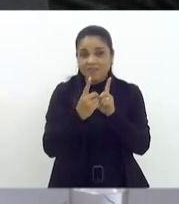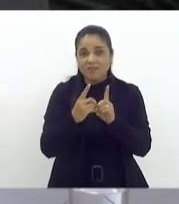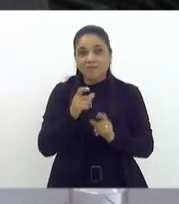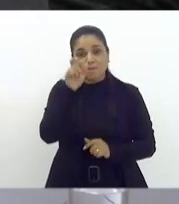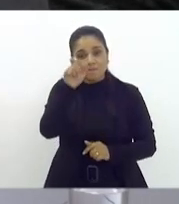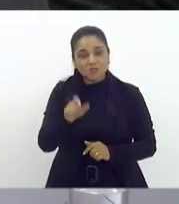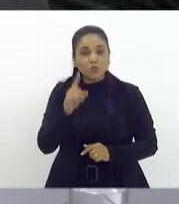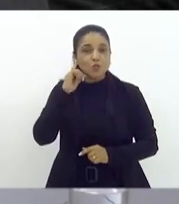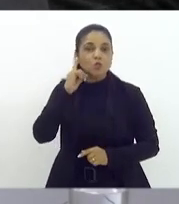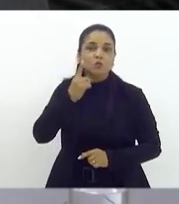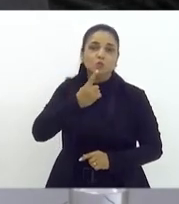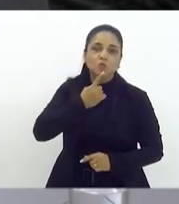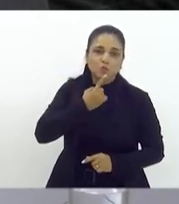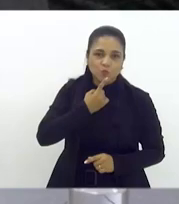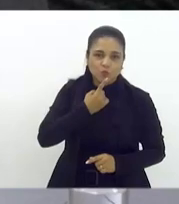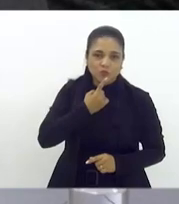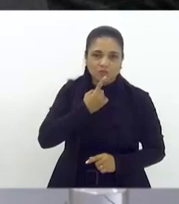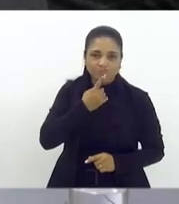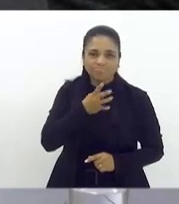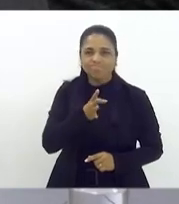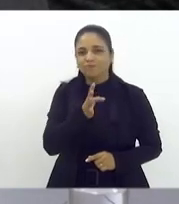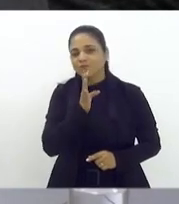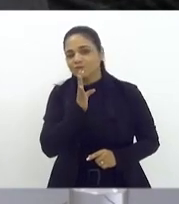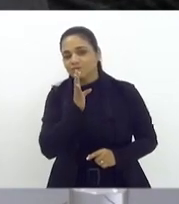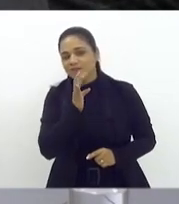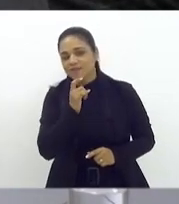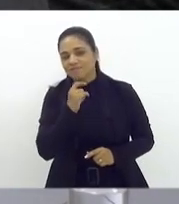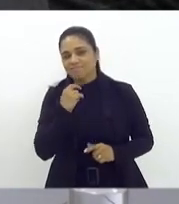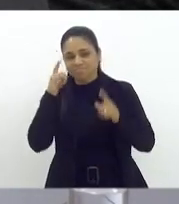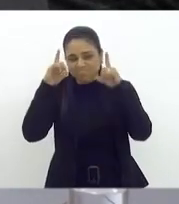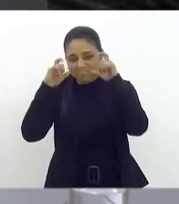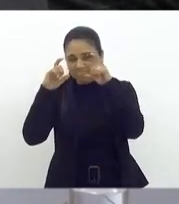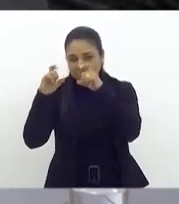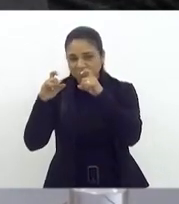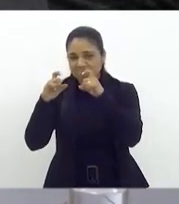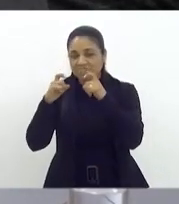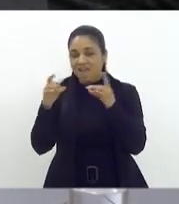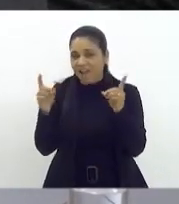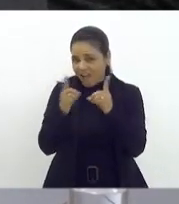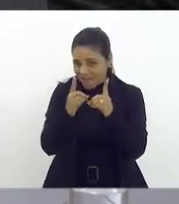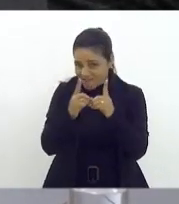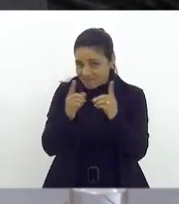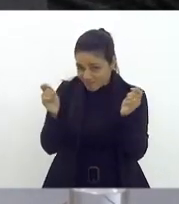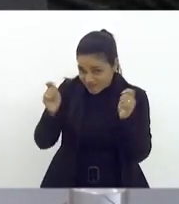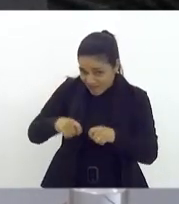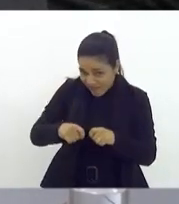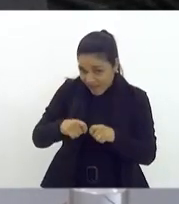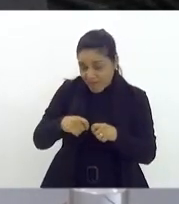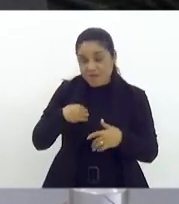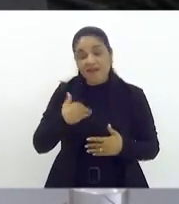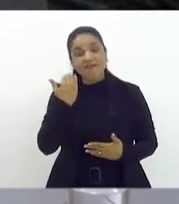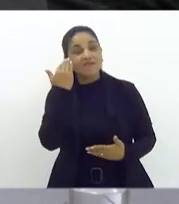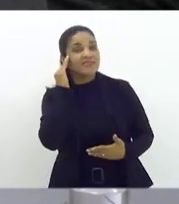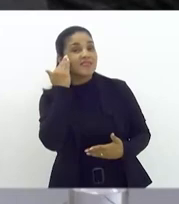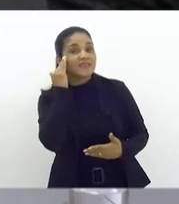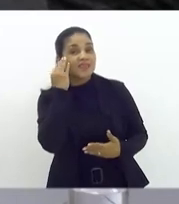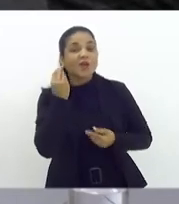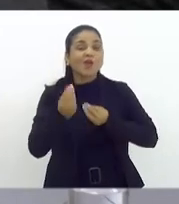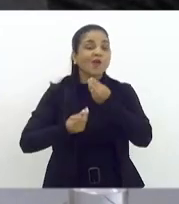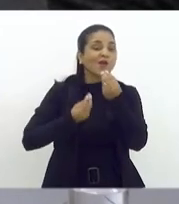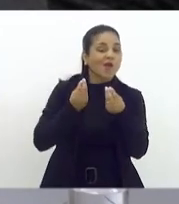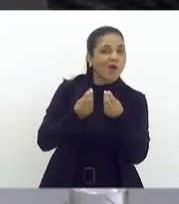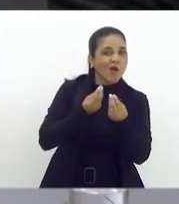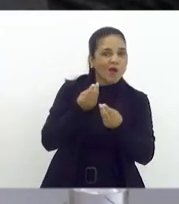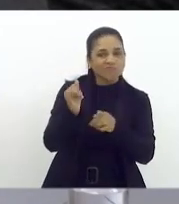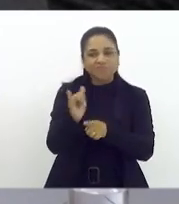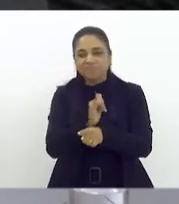e muda no reconhecimento então assim eu acho que isso daí é um dos pontos primordiais porque para a gente começar a entender como que é